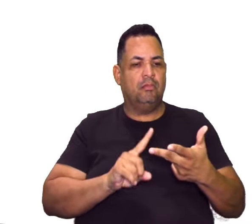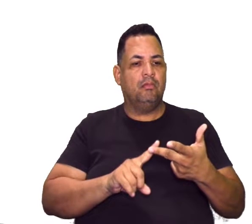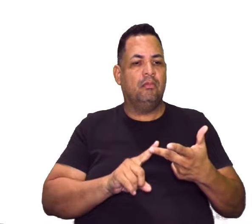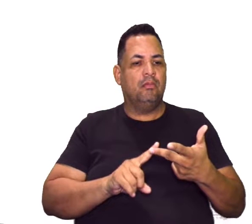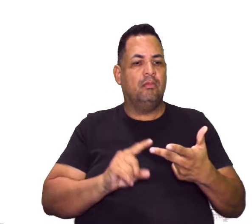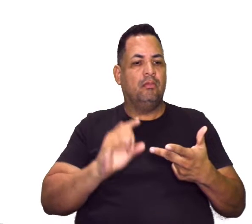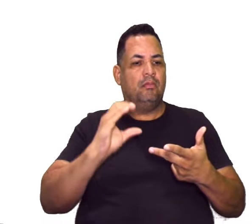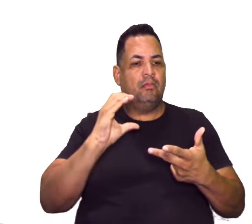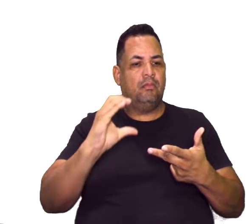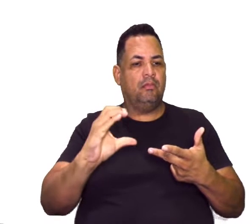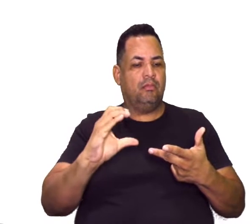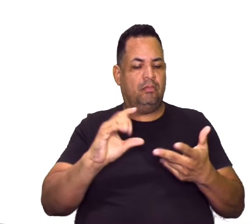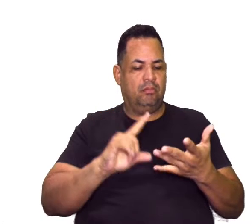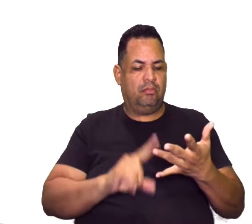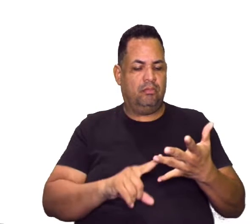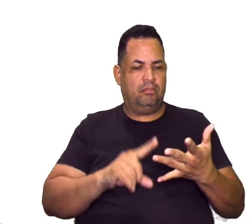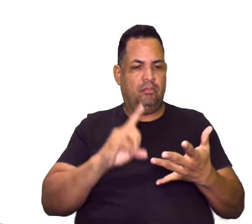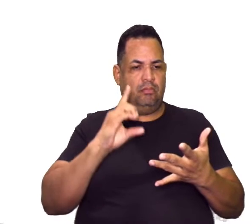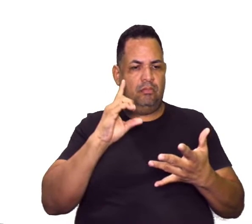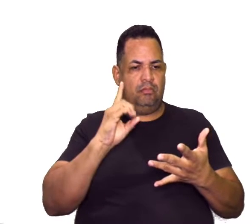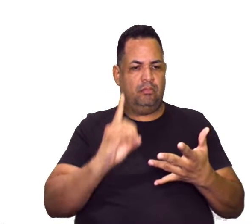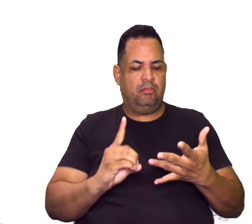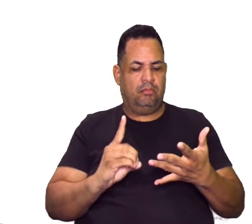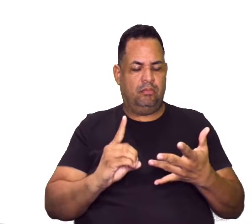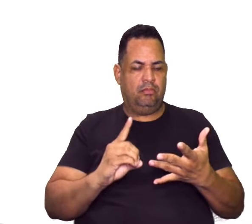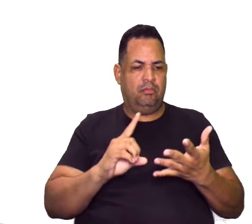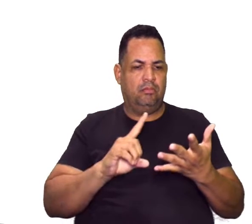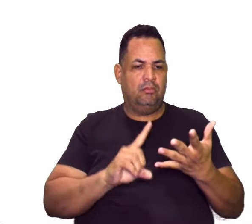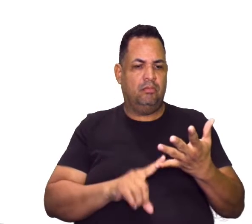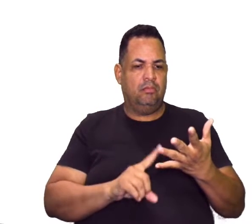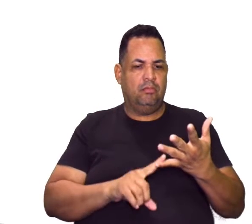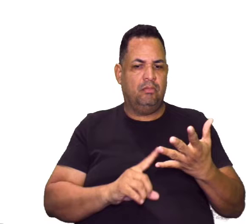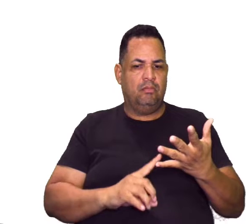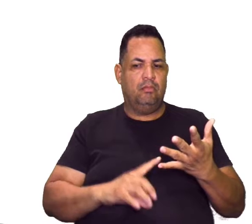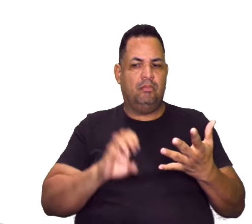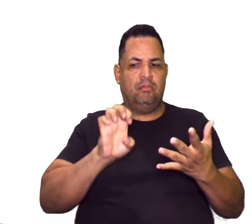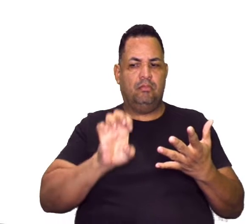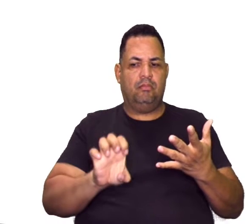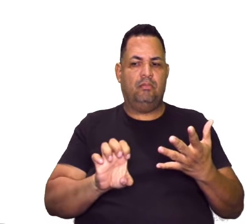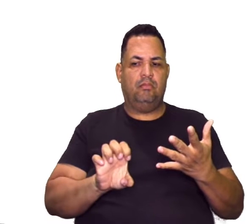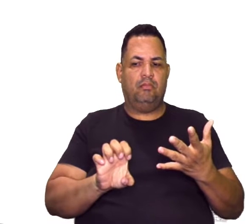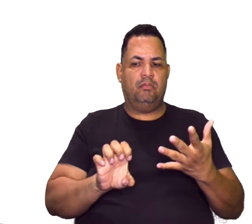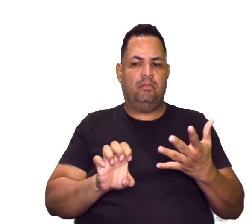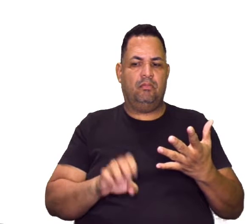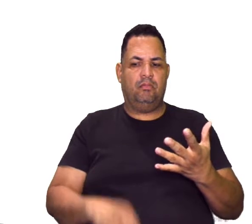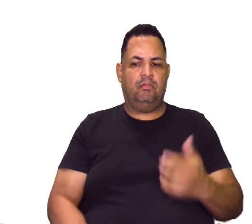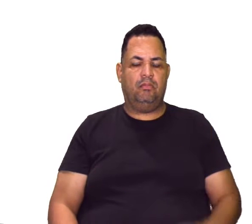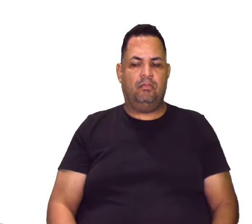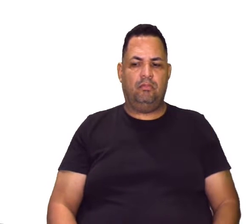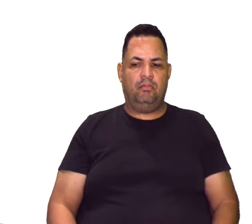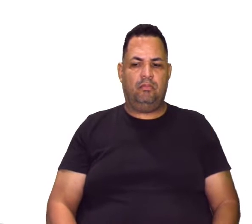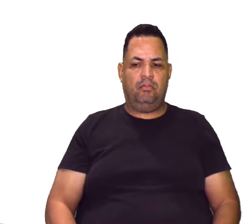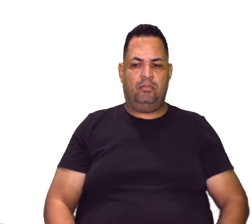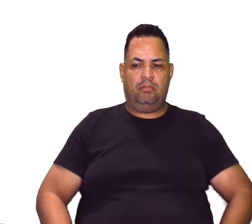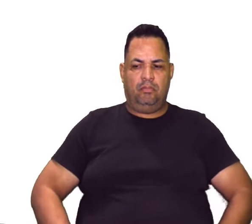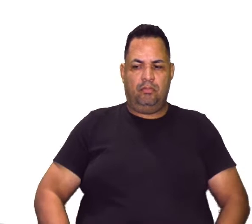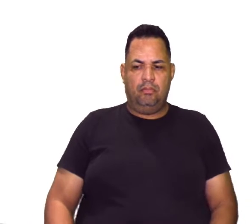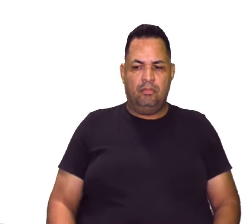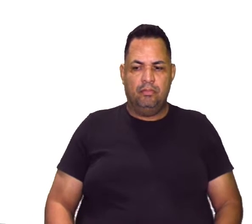B? Na letra C? Na letra D? Ou na letra